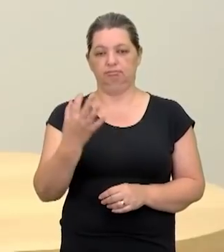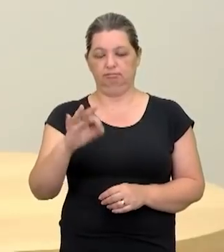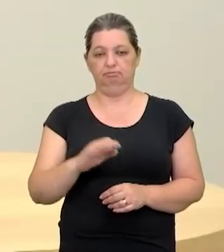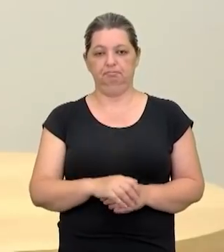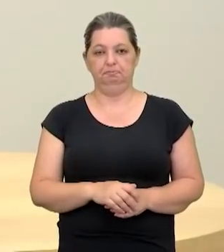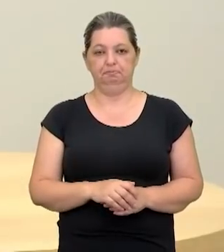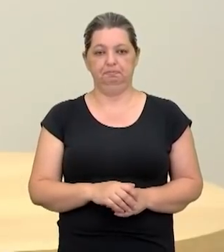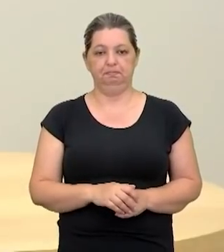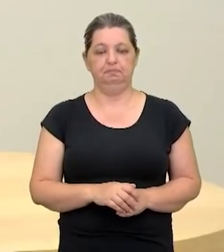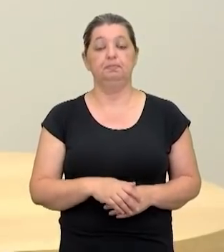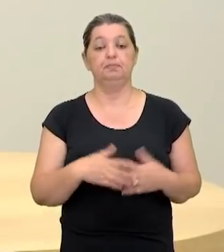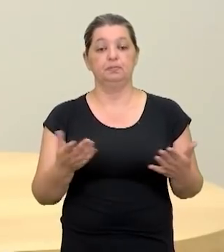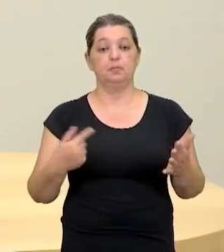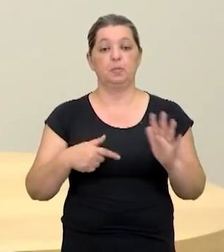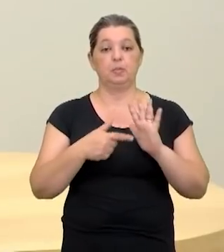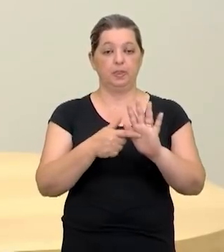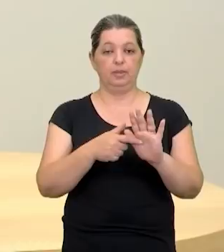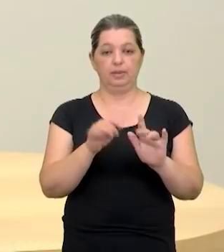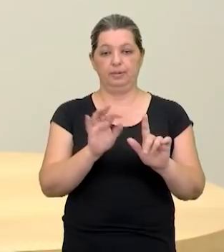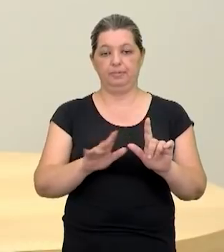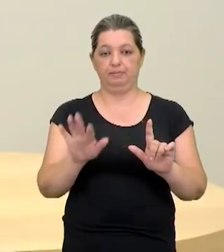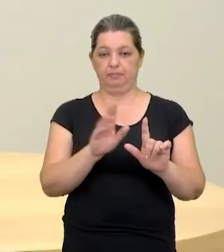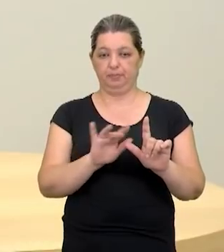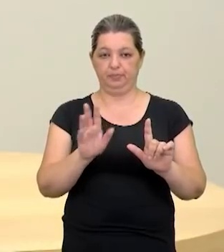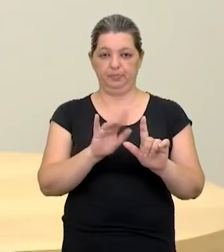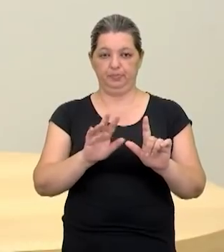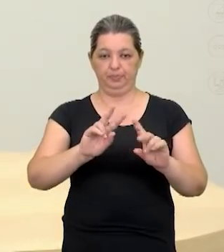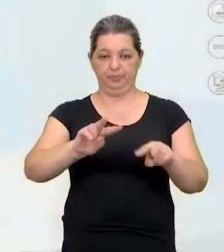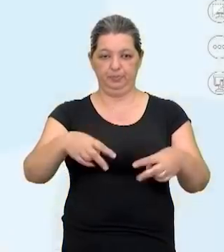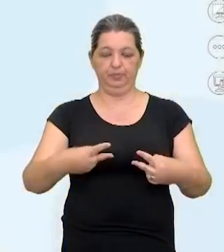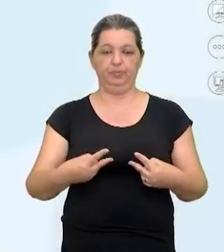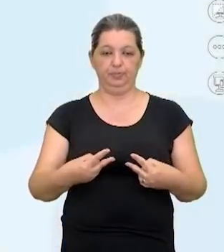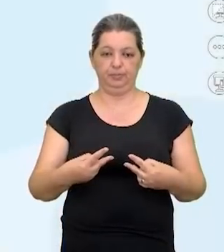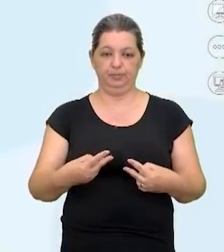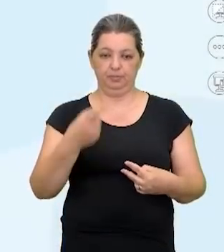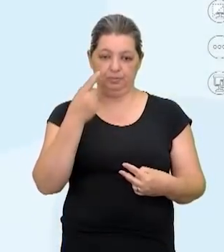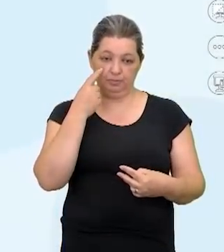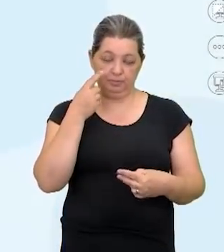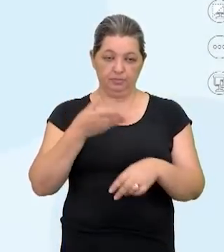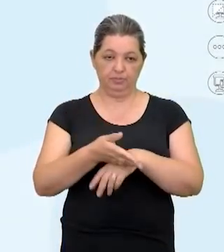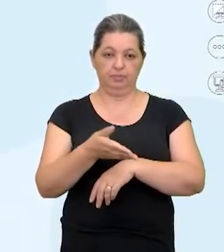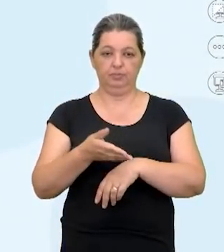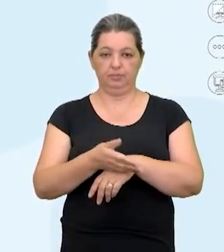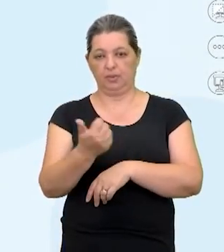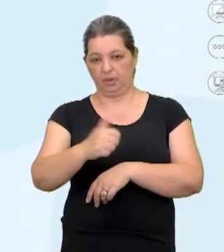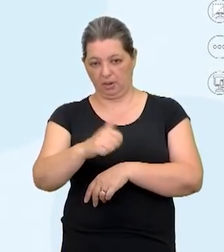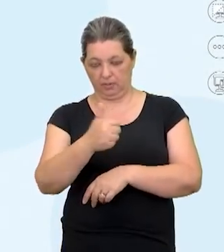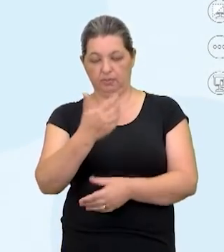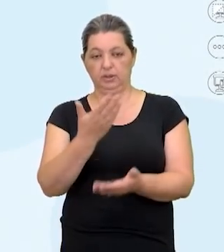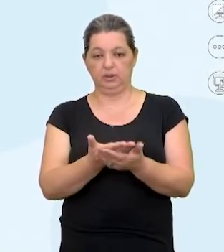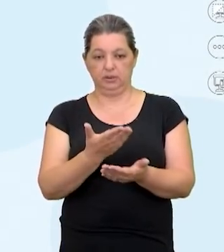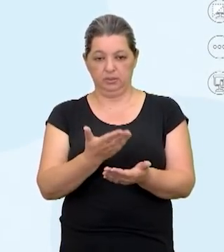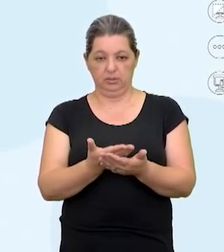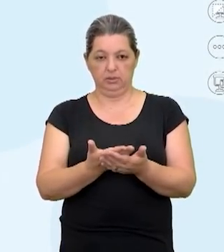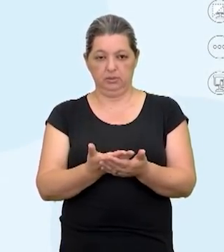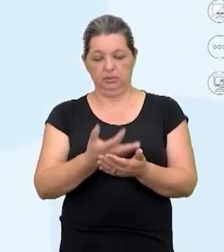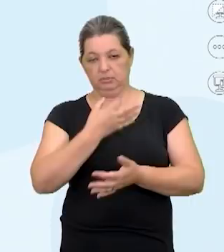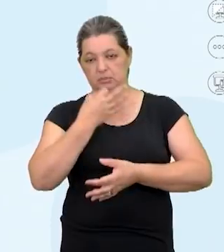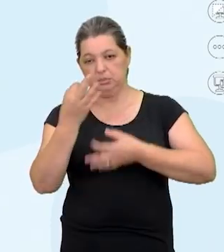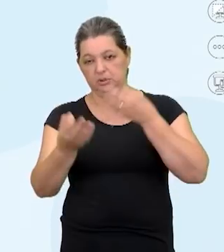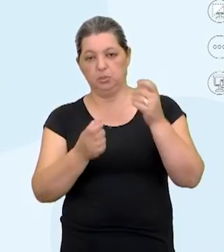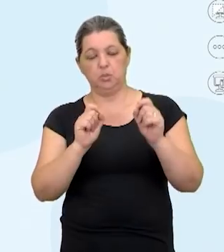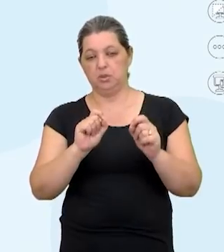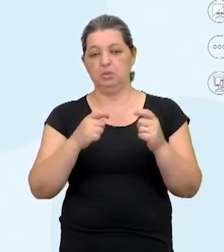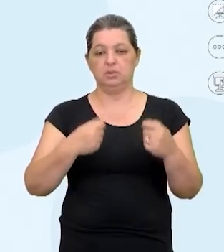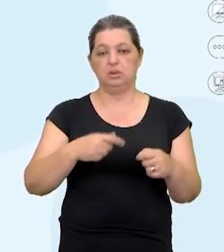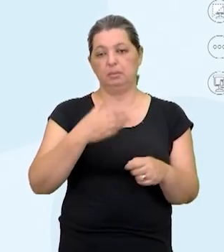mesmo. Além disso, pessoal, vai aparecer para você aí o QR Code e o link. Então, entre lá, avalie a nossa aula e diga o que nós